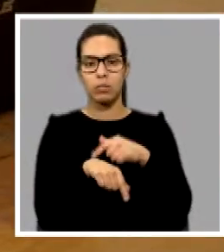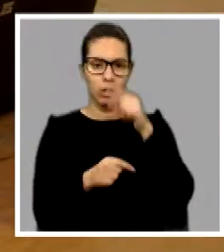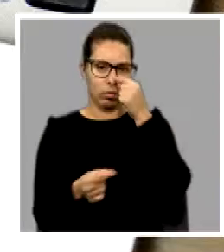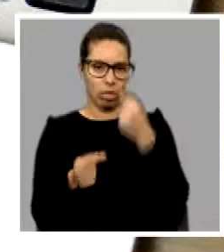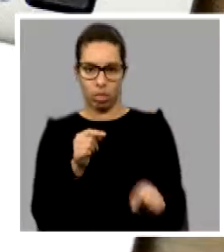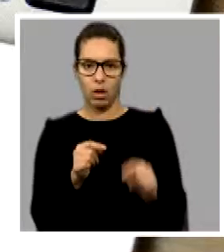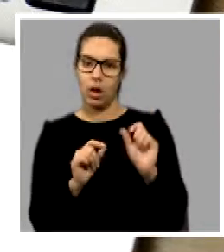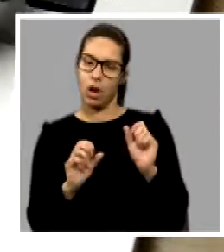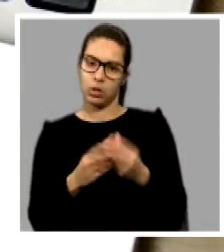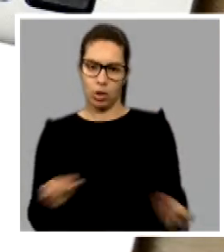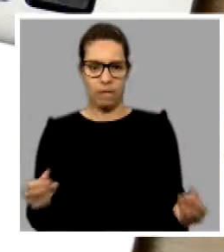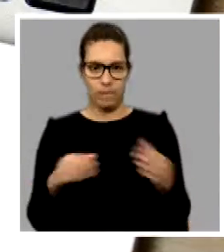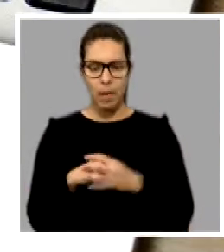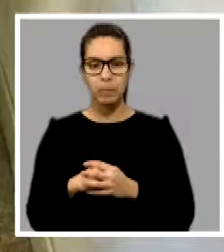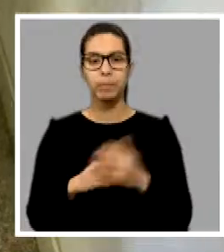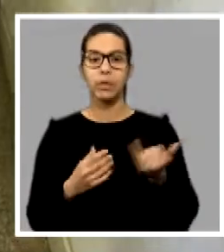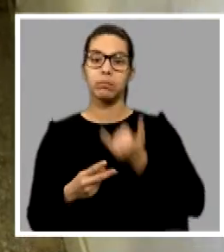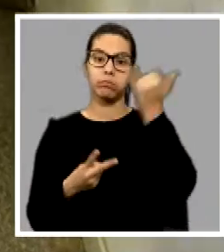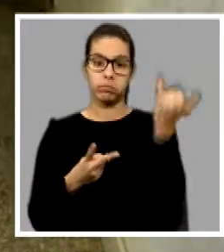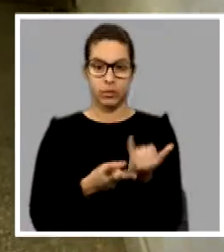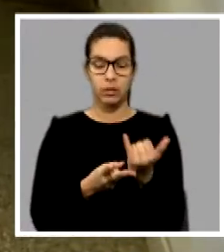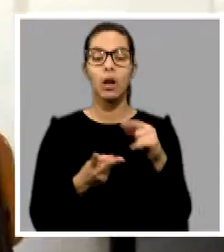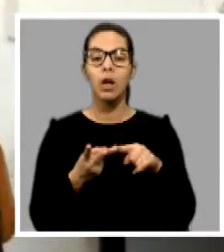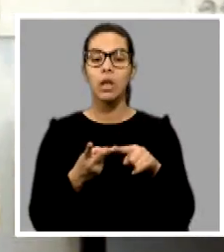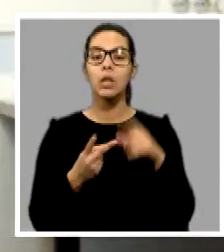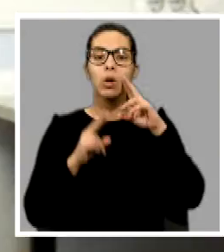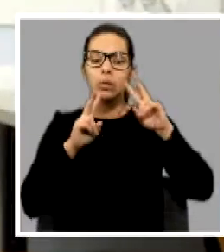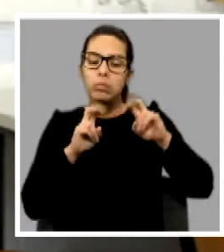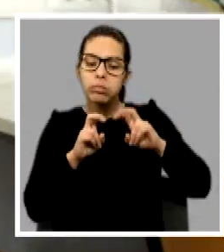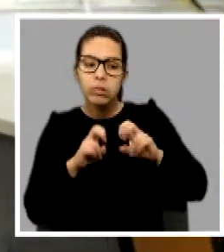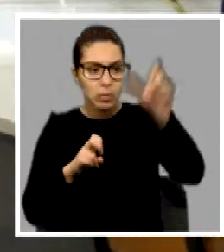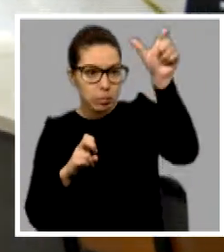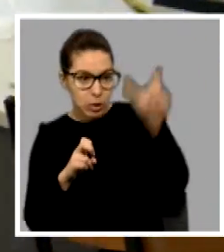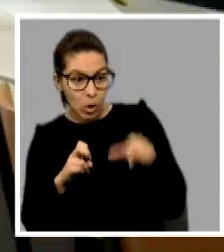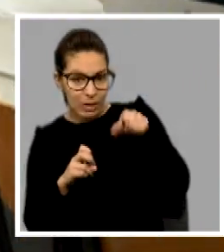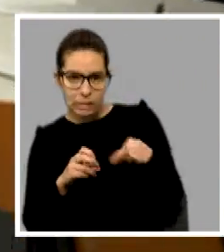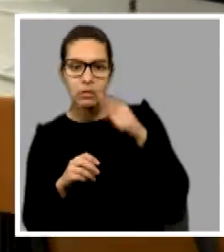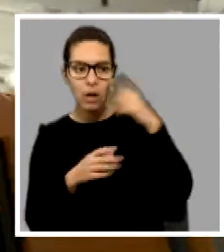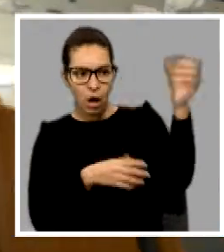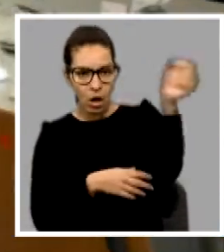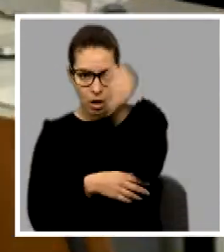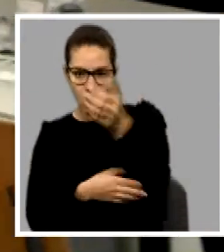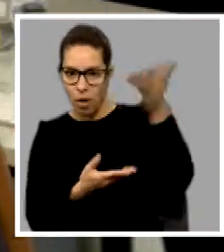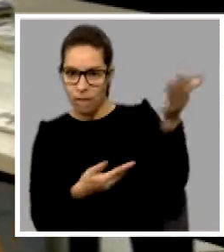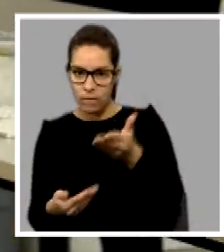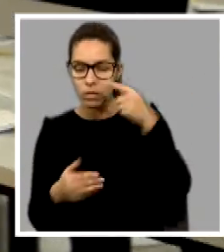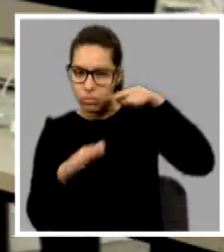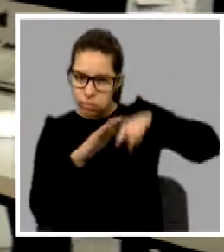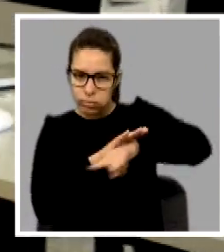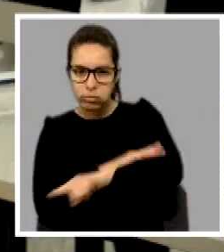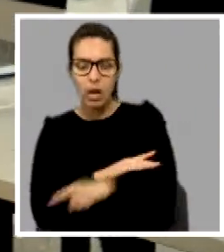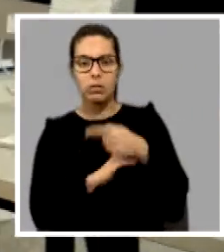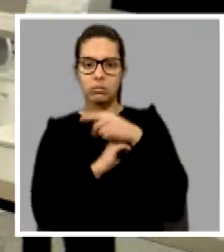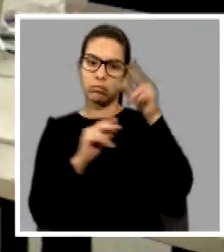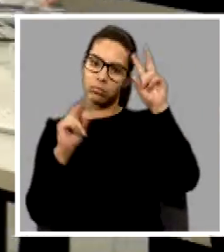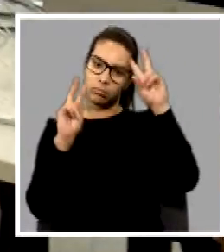em algum momento isso há de ficar resolvido. O ponto seguinte é muito importante. Fazer a pesquisa aprofundada sobre o convidado, definir